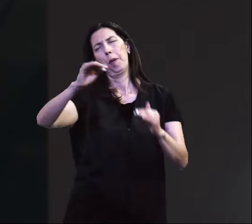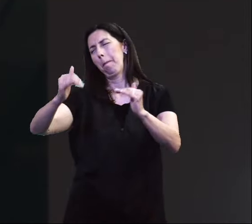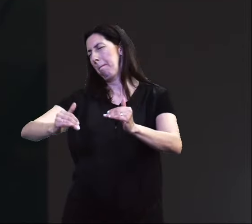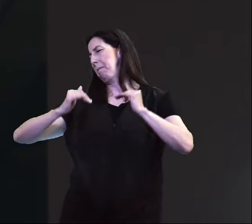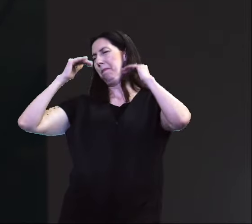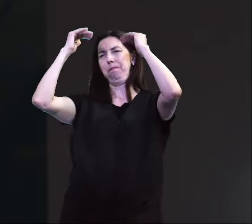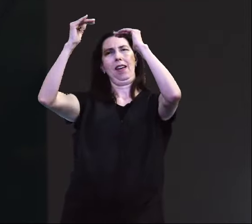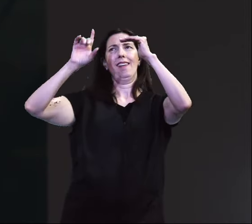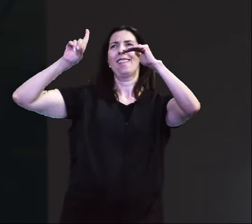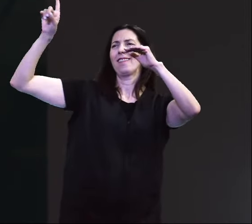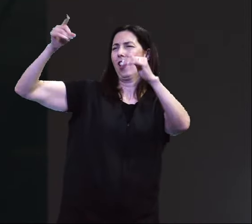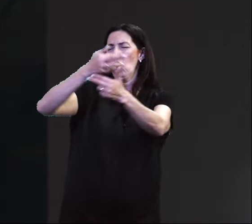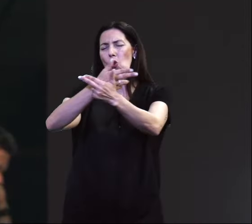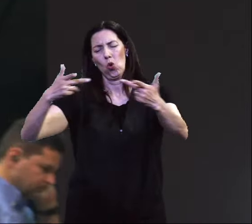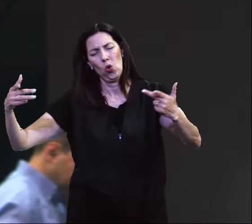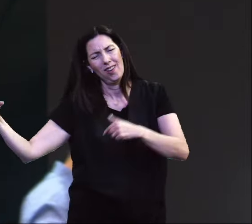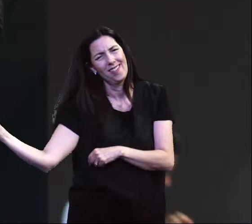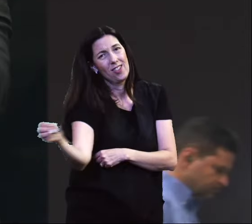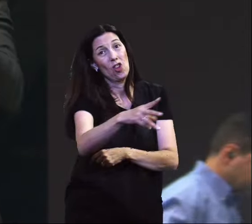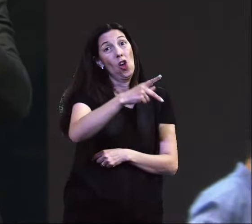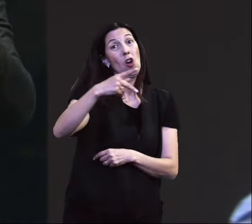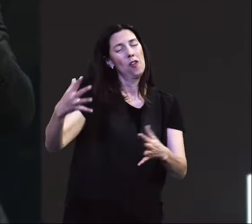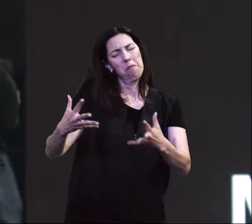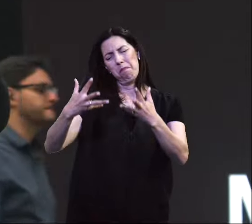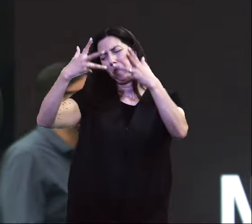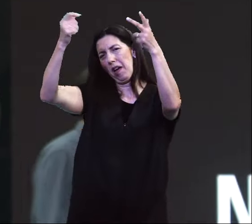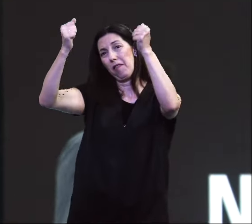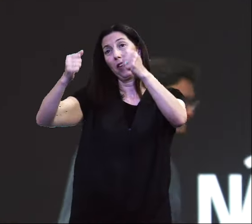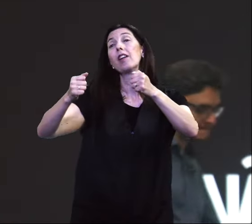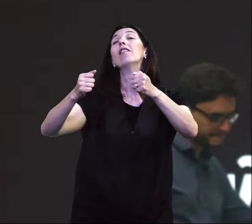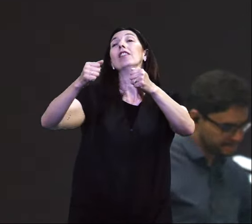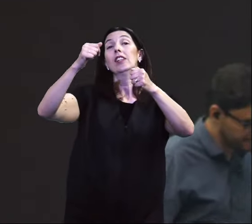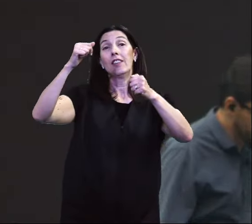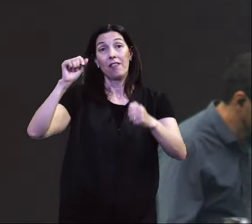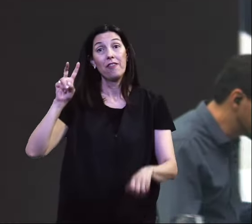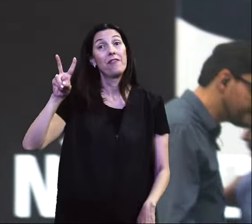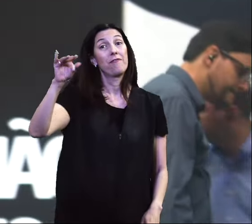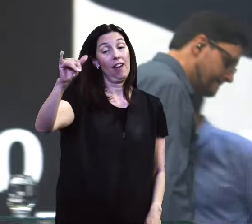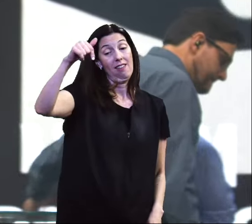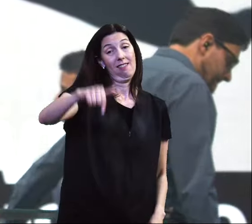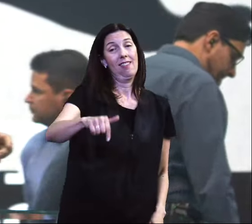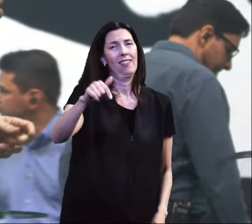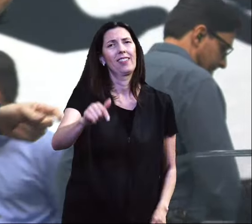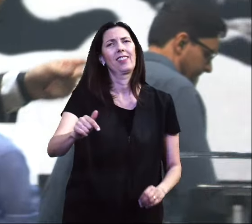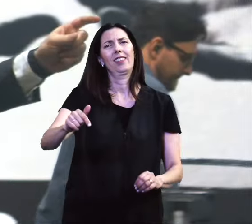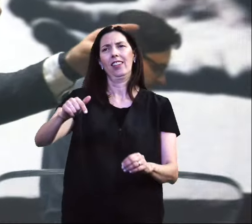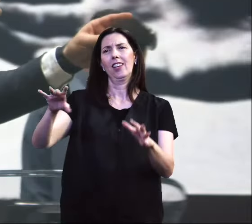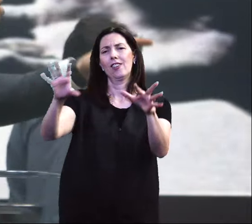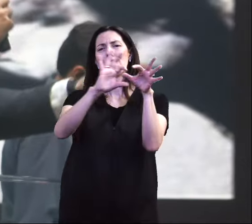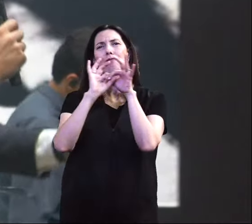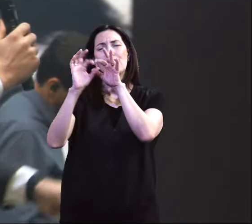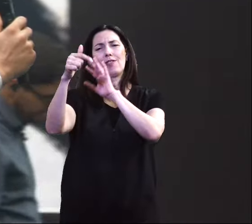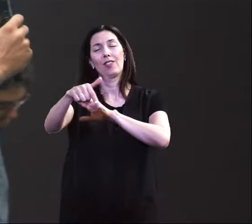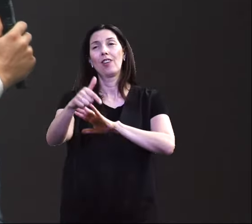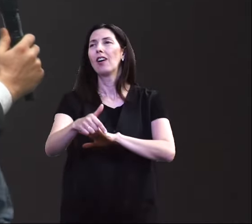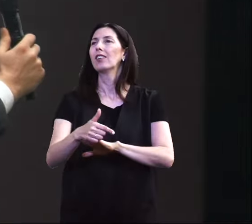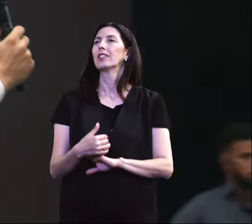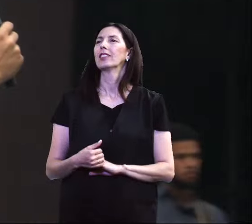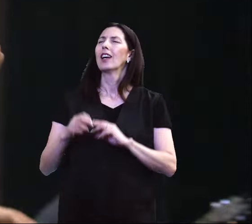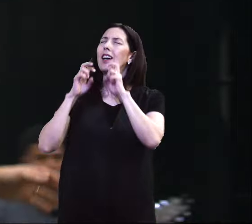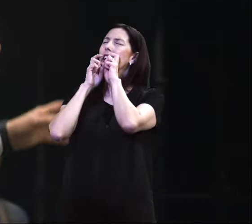inédito, surpreendente vai acontecer entre nós. E hoje eu queria, junto com você, clamar